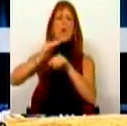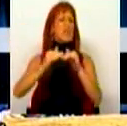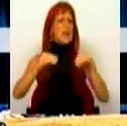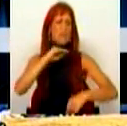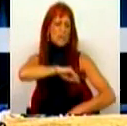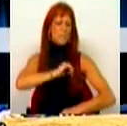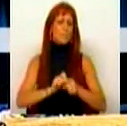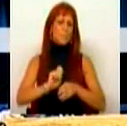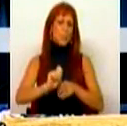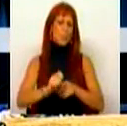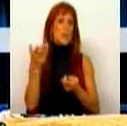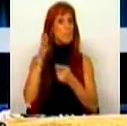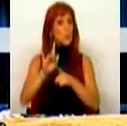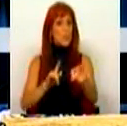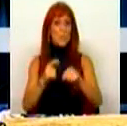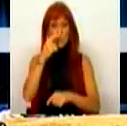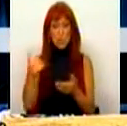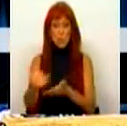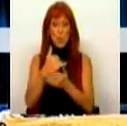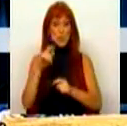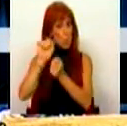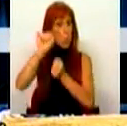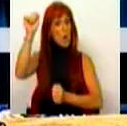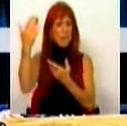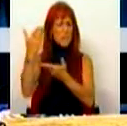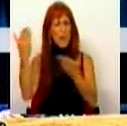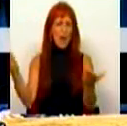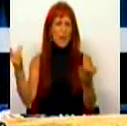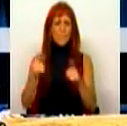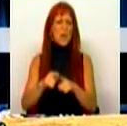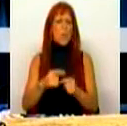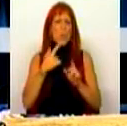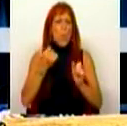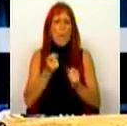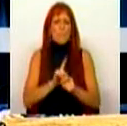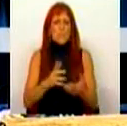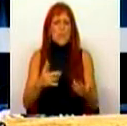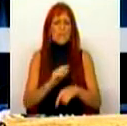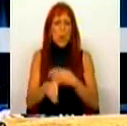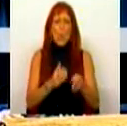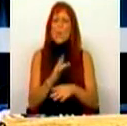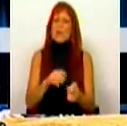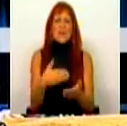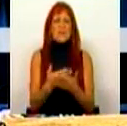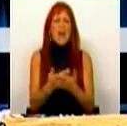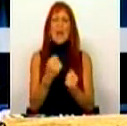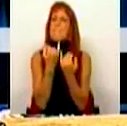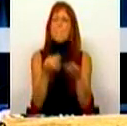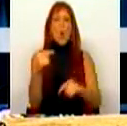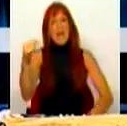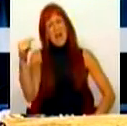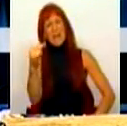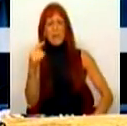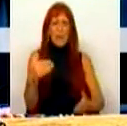de remuneração, designadamente para os recursos qualificados. Não é possível continuarmos a dar uma mensagem